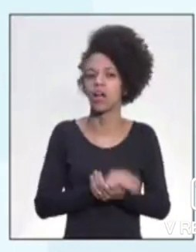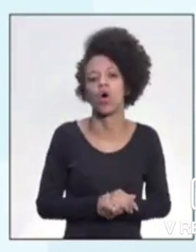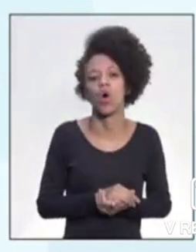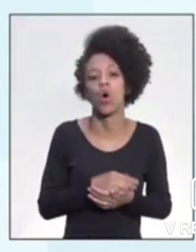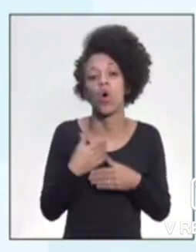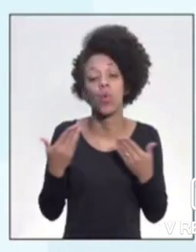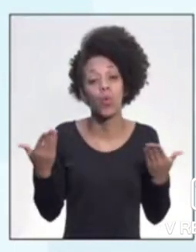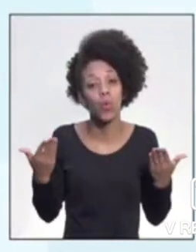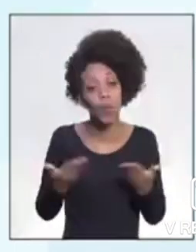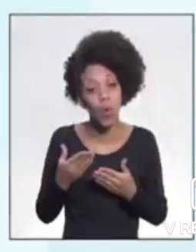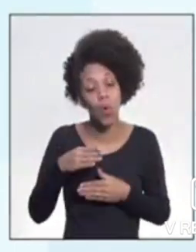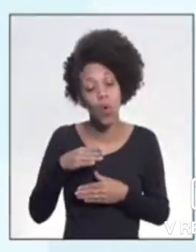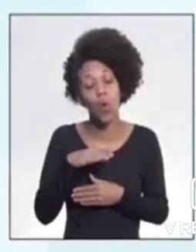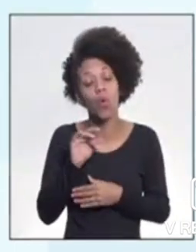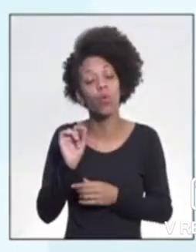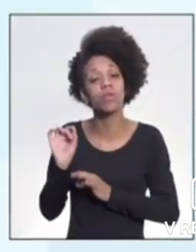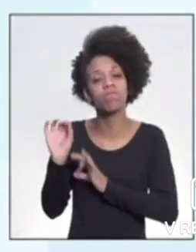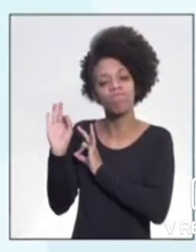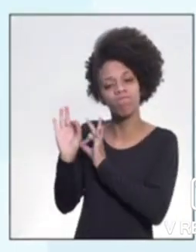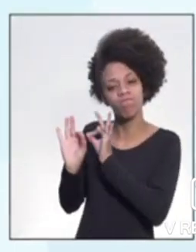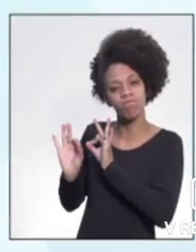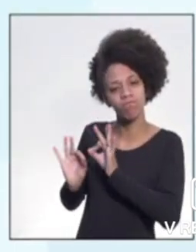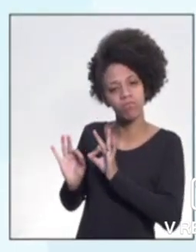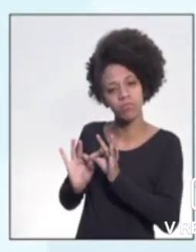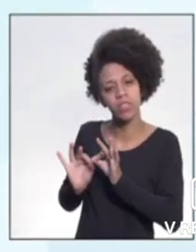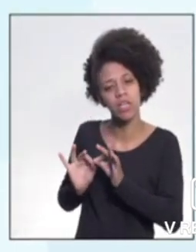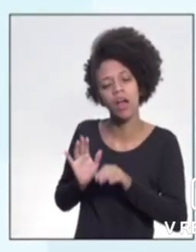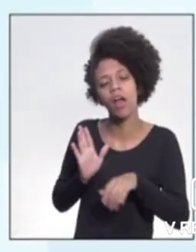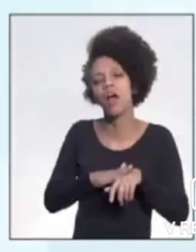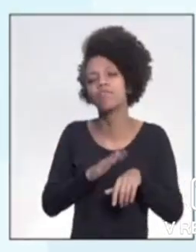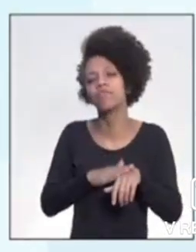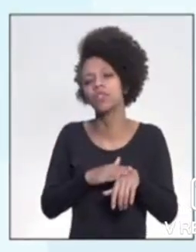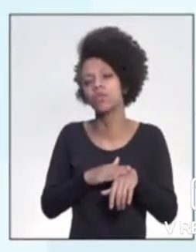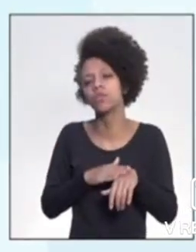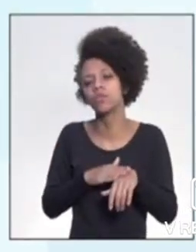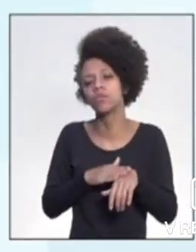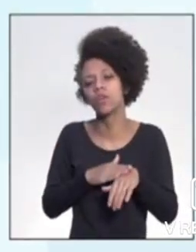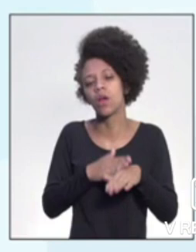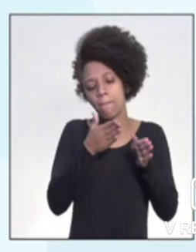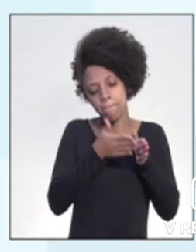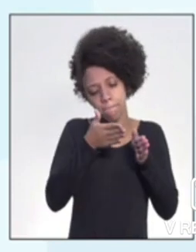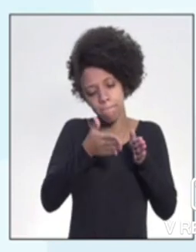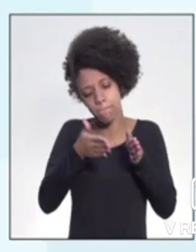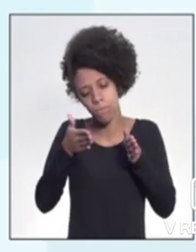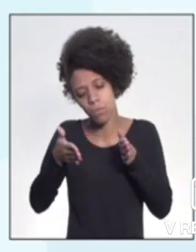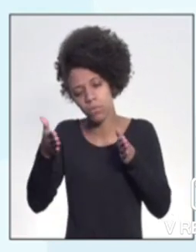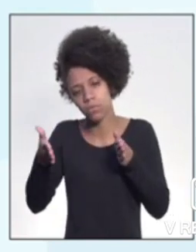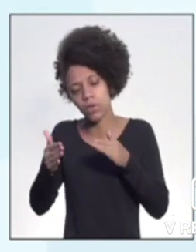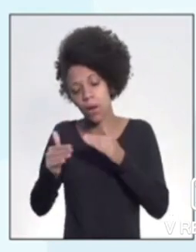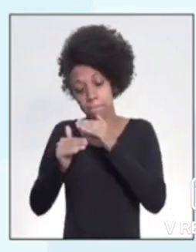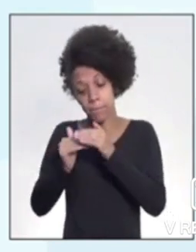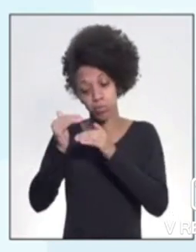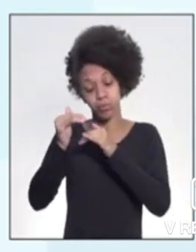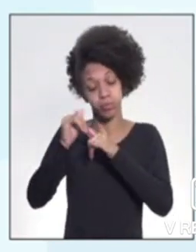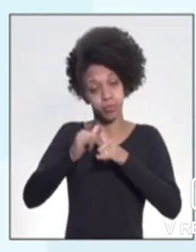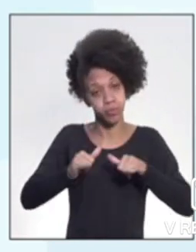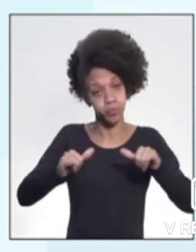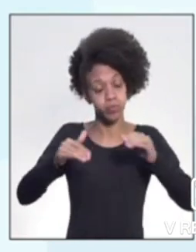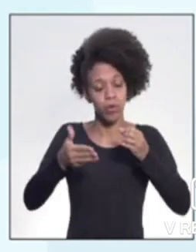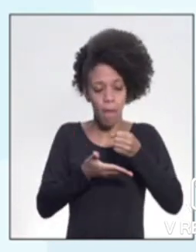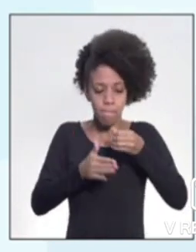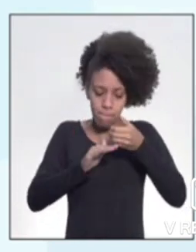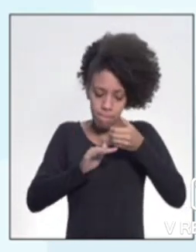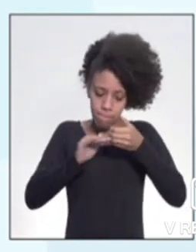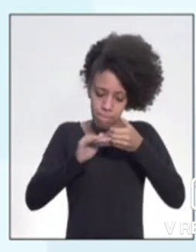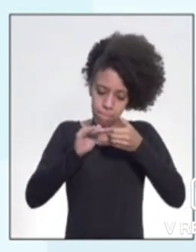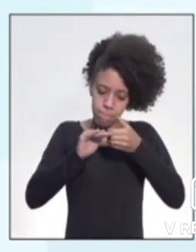Rutherford-Bohr, o Bohr, ele determinou que era feito por níveis de energia, né? Por camada. Então, eu tenho lá o